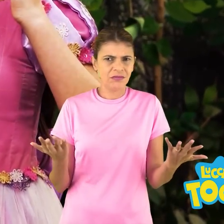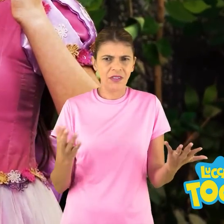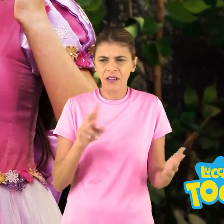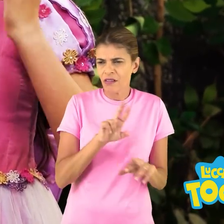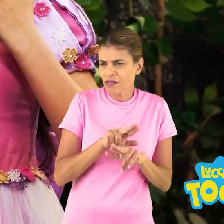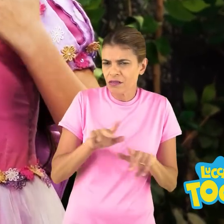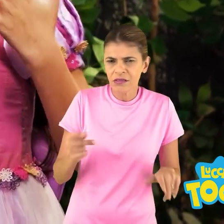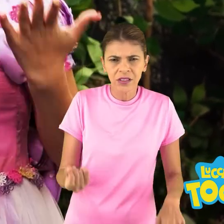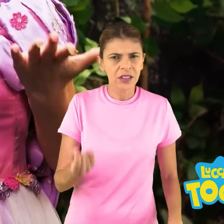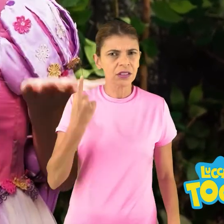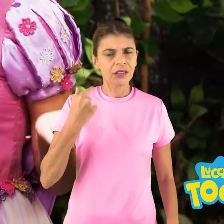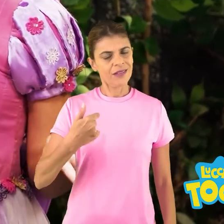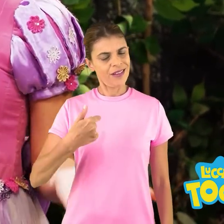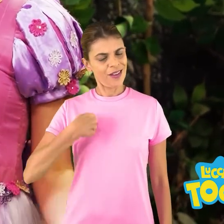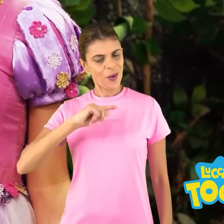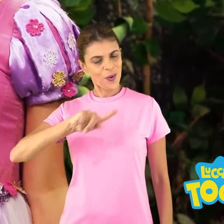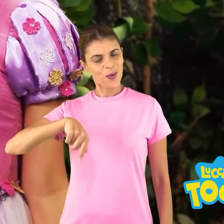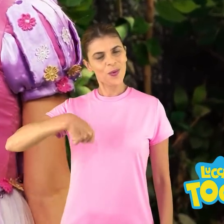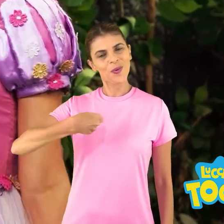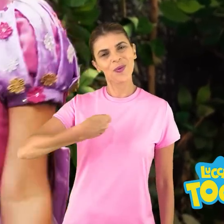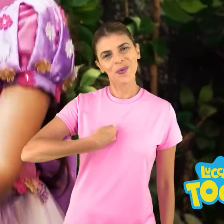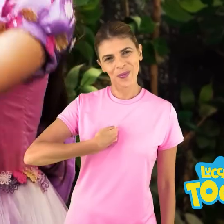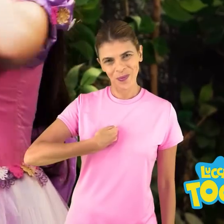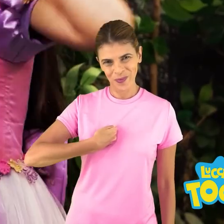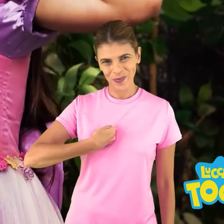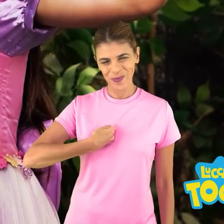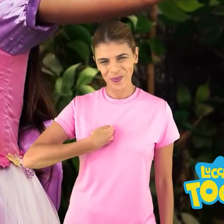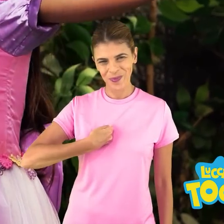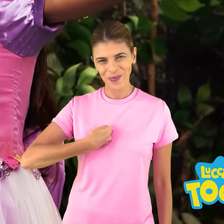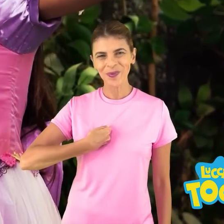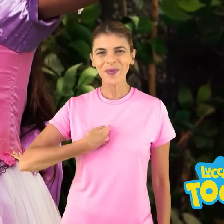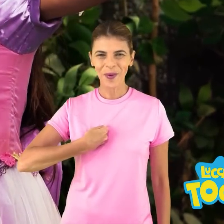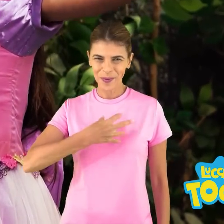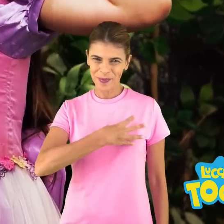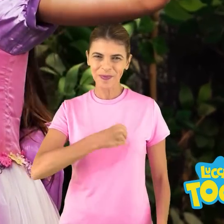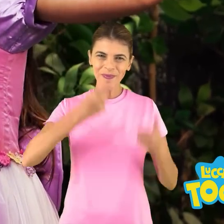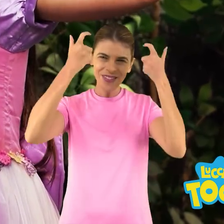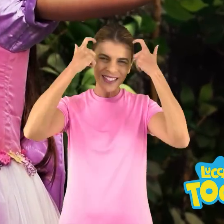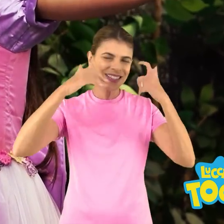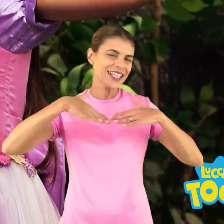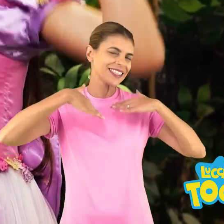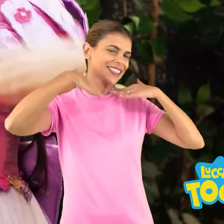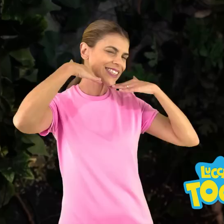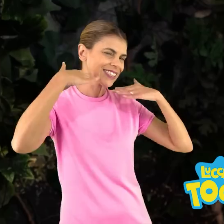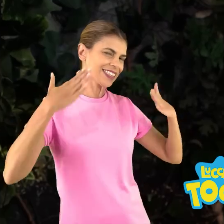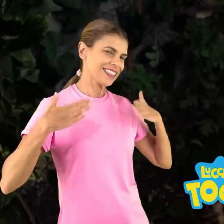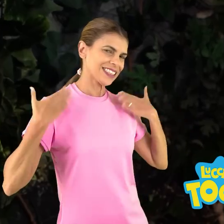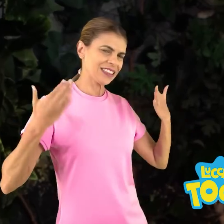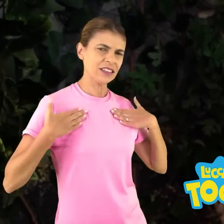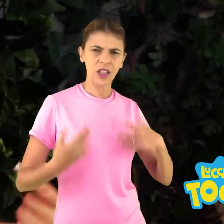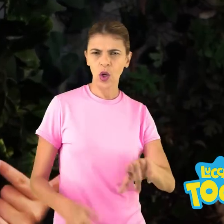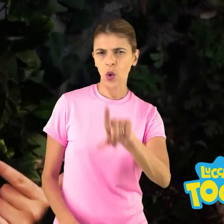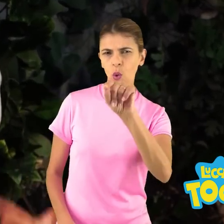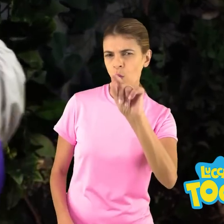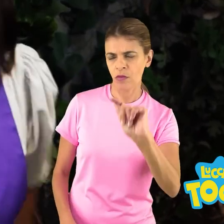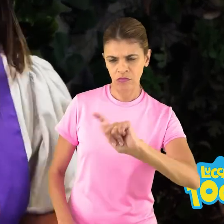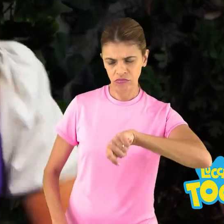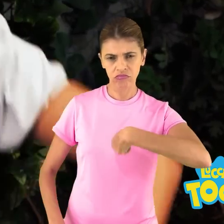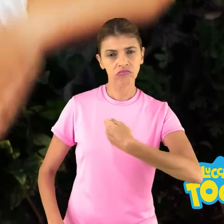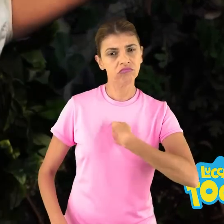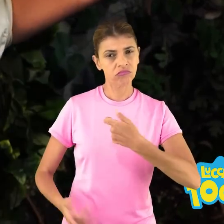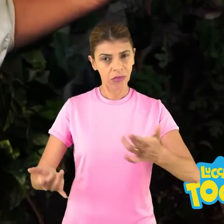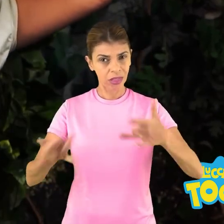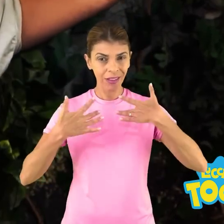tiraram isso? Eu sou a princesa da alegria! Quê? Eu tenho